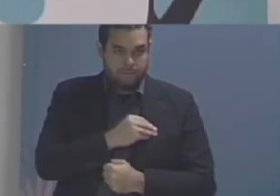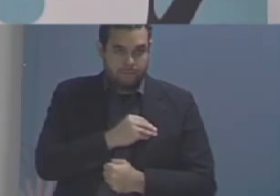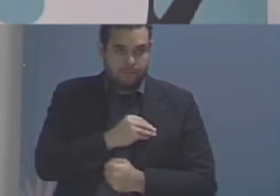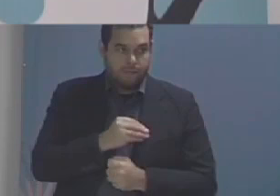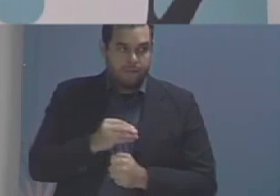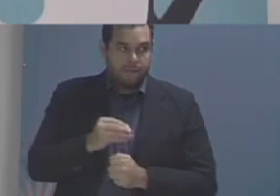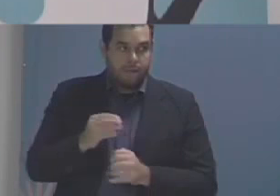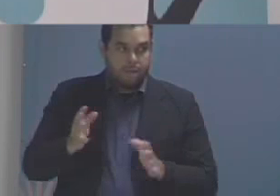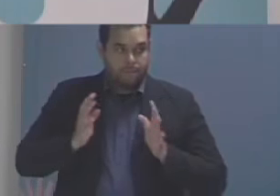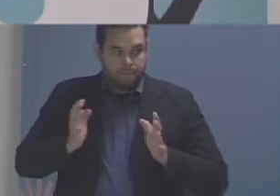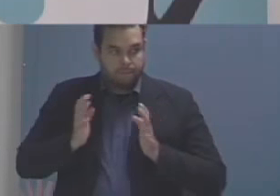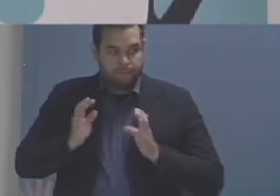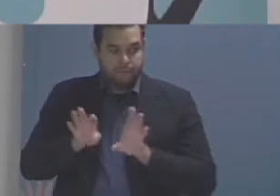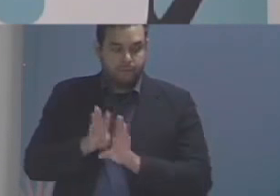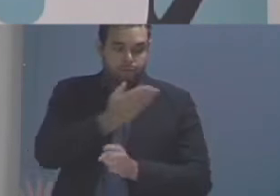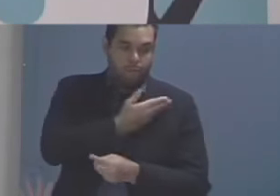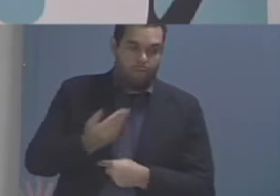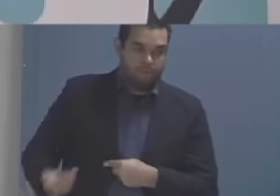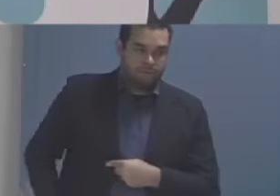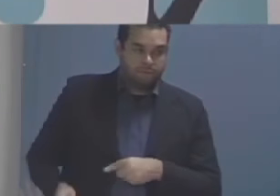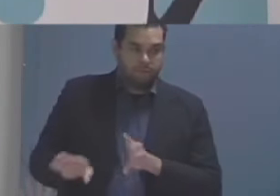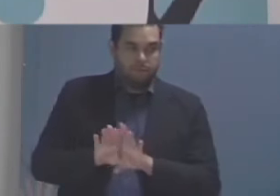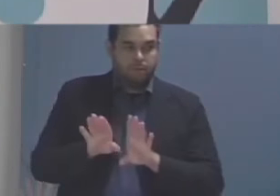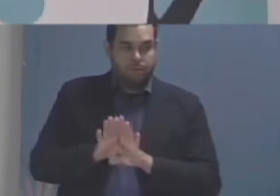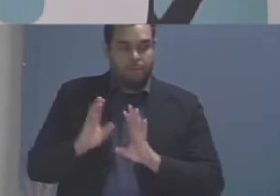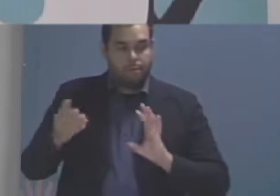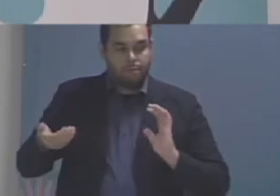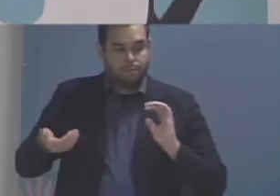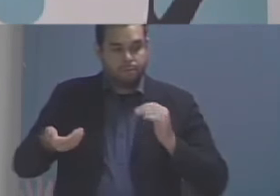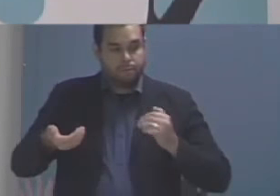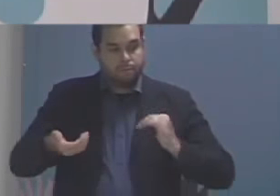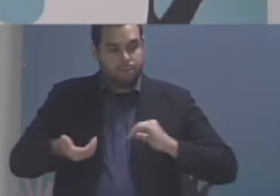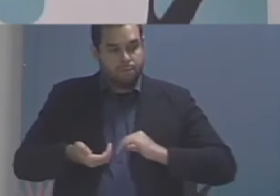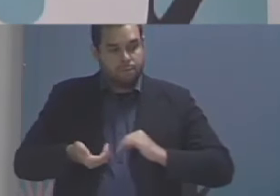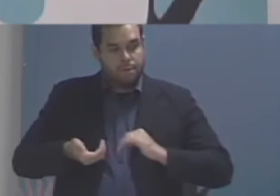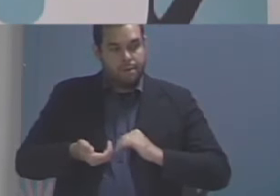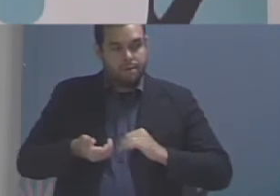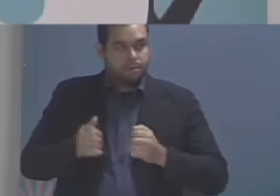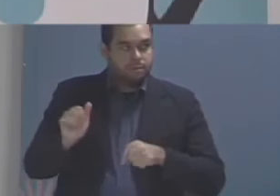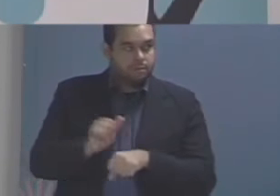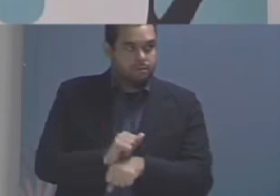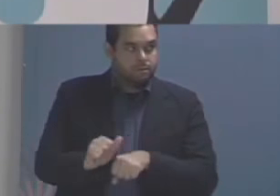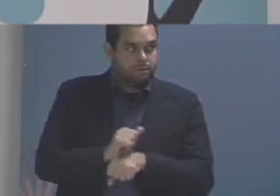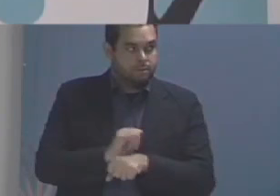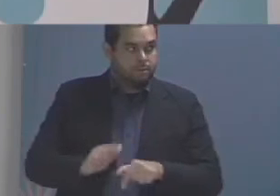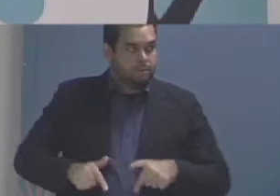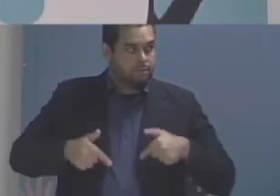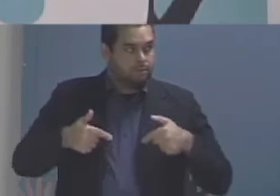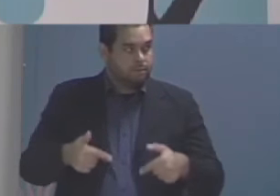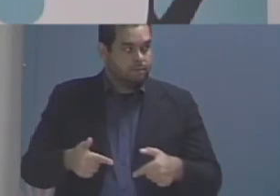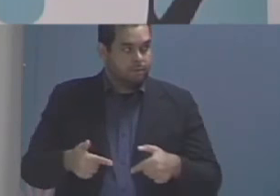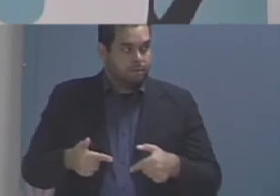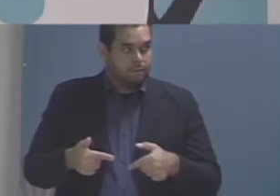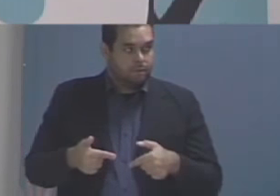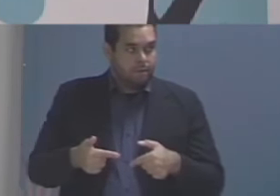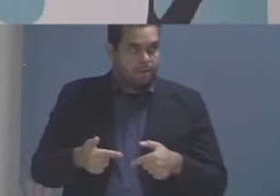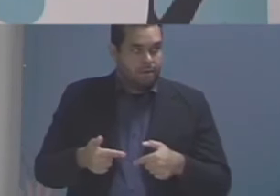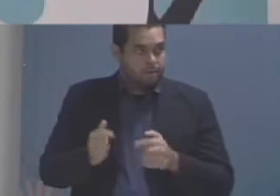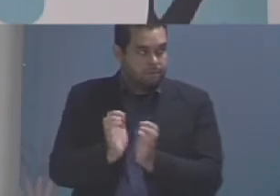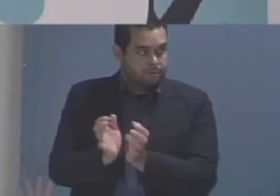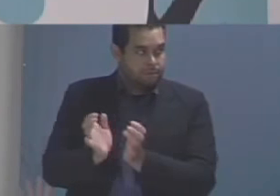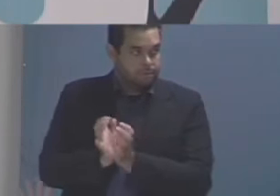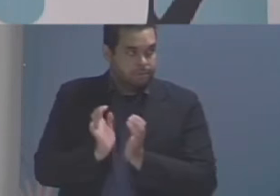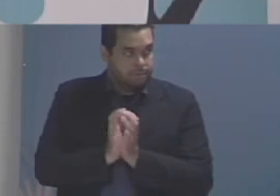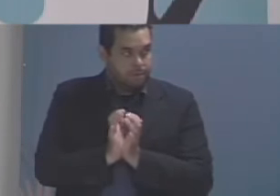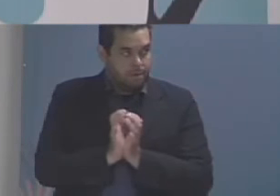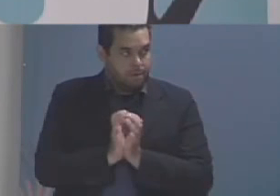no setor privado e no Congresso Nacional, bem como informações sobre estratégias de lutas, campanha junto à categoria e demais